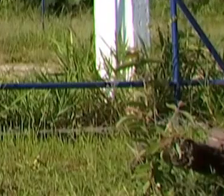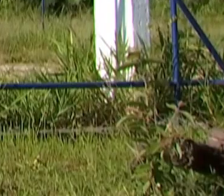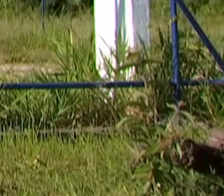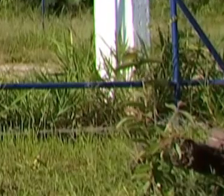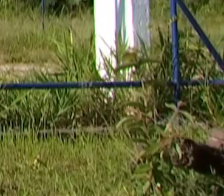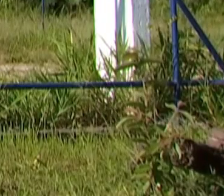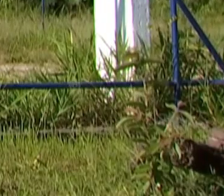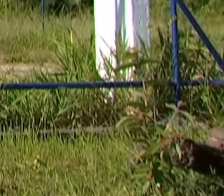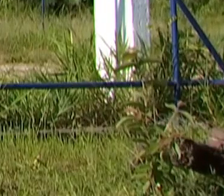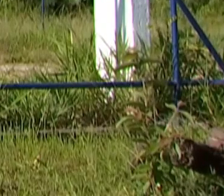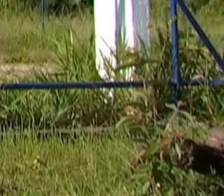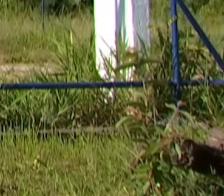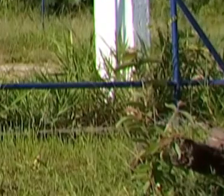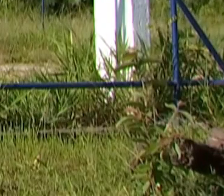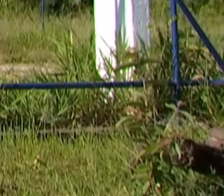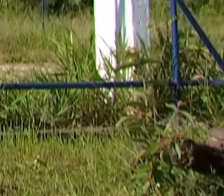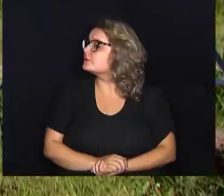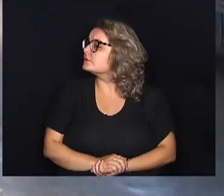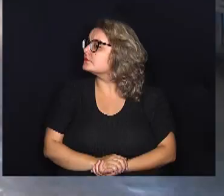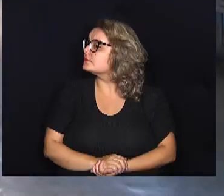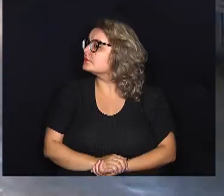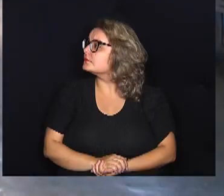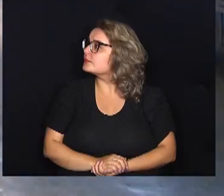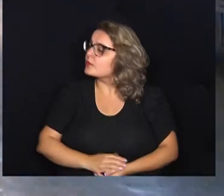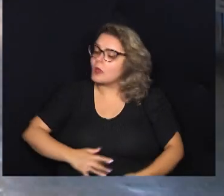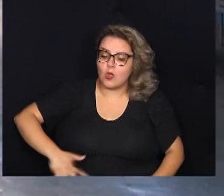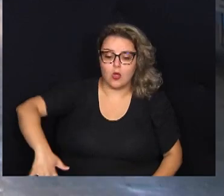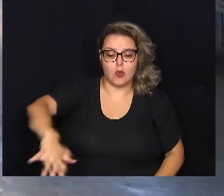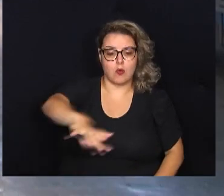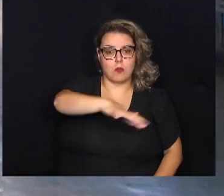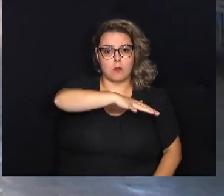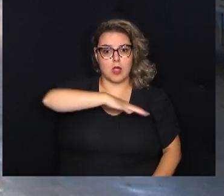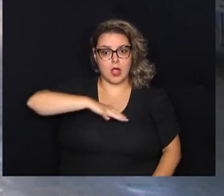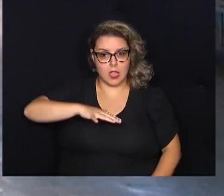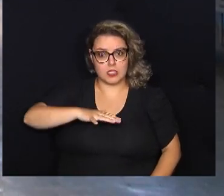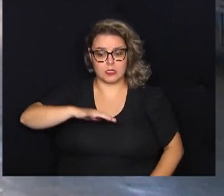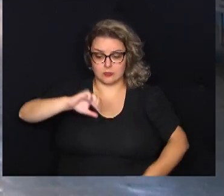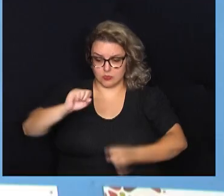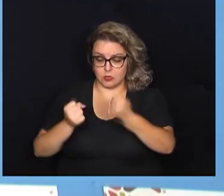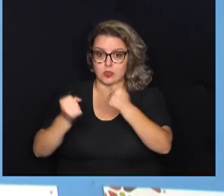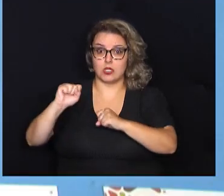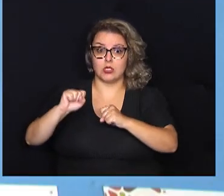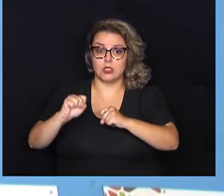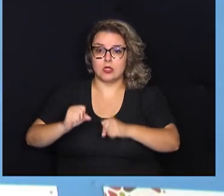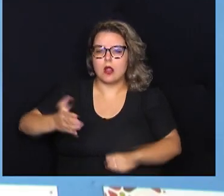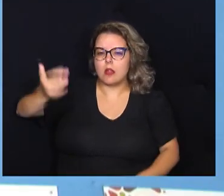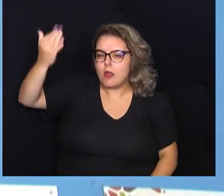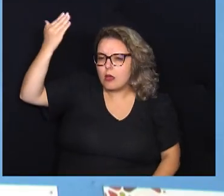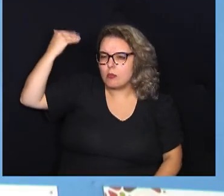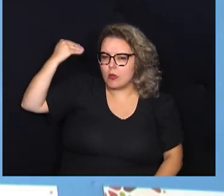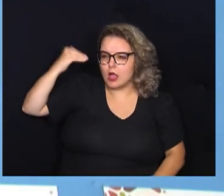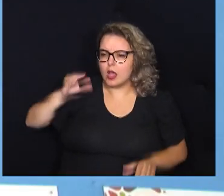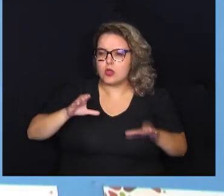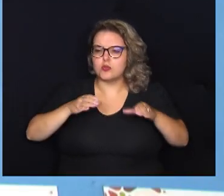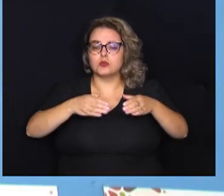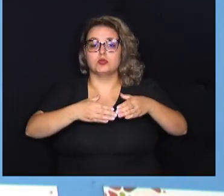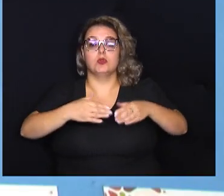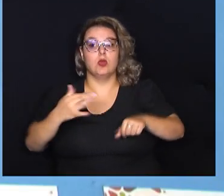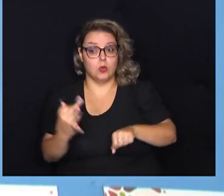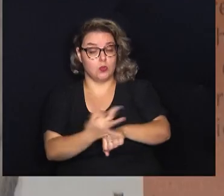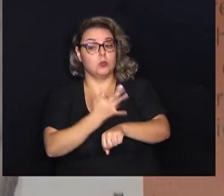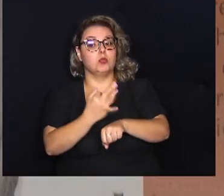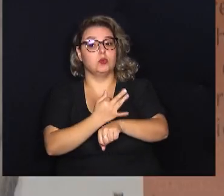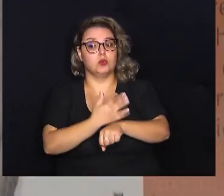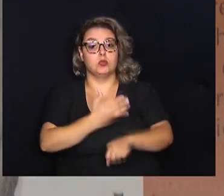Uma área bem no miolo da Vila Industrial, que um dia foi um clube que representou a resistência de negros e negras